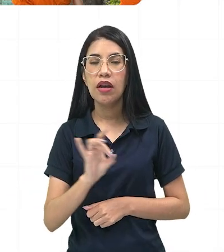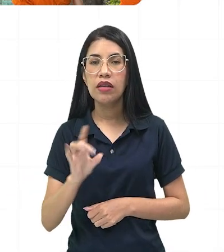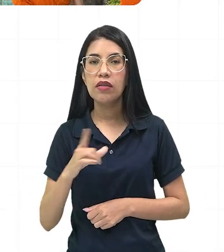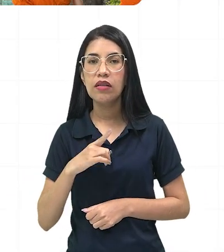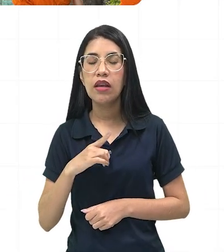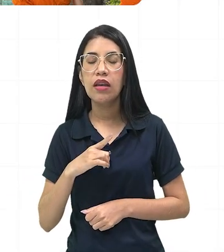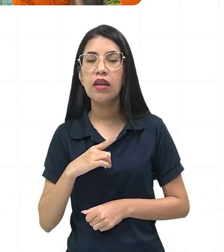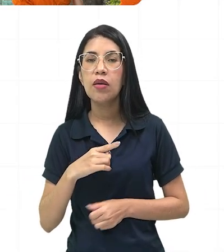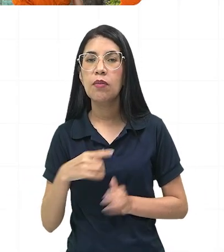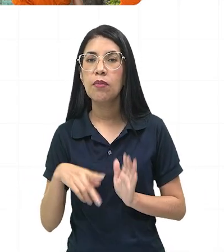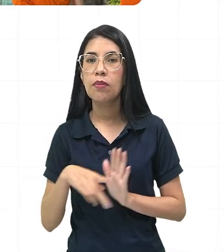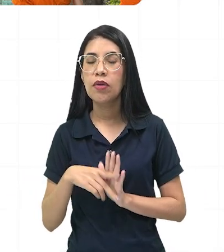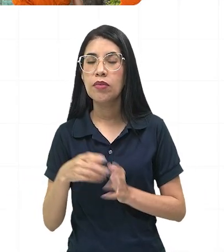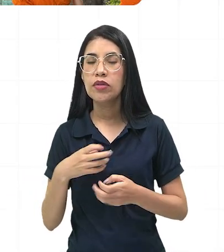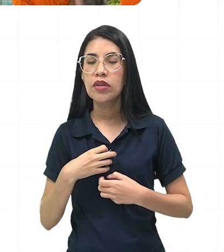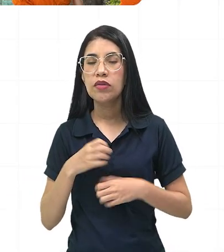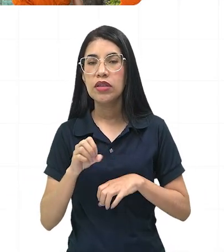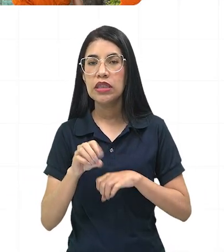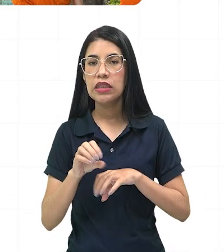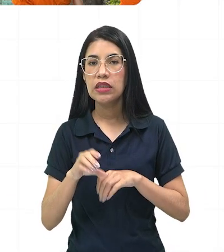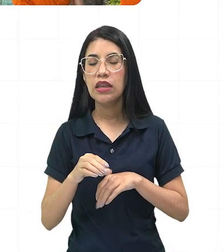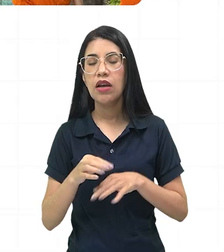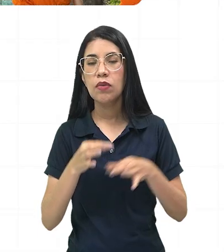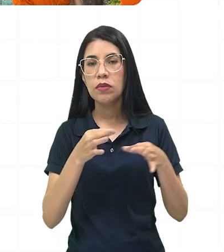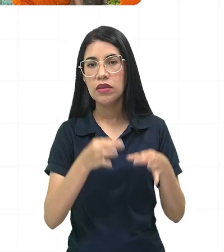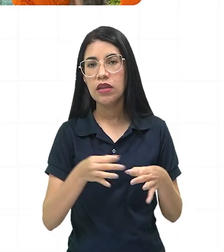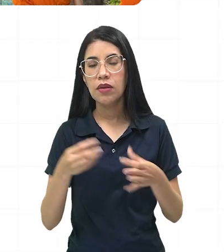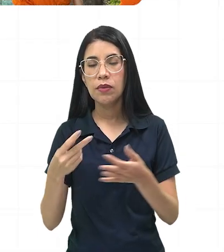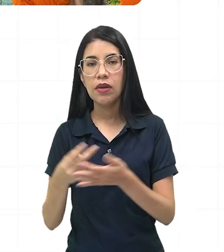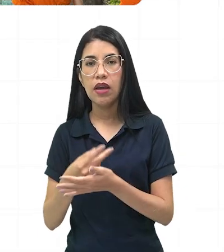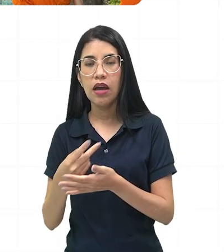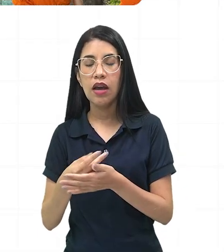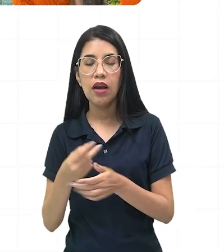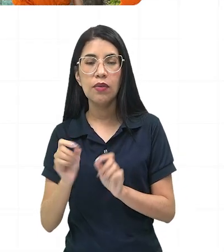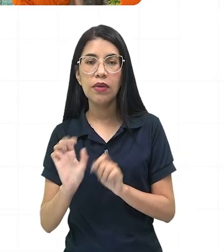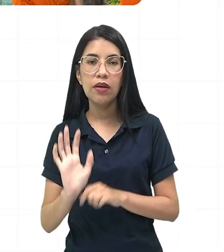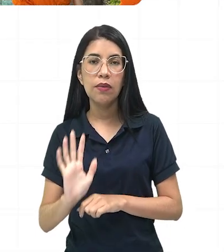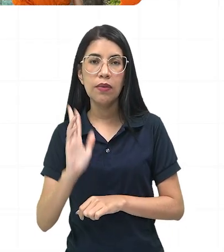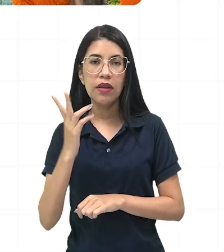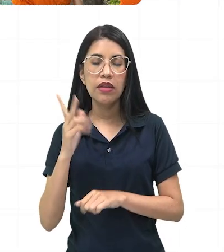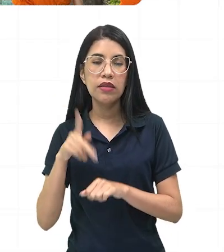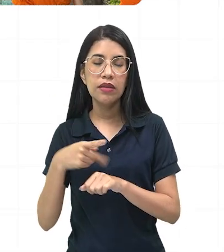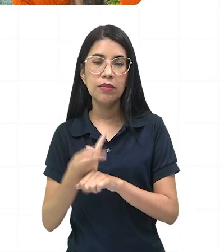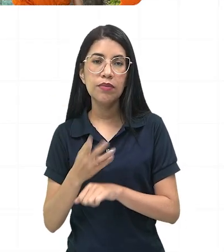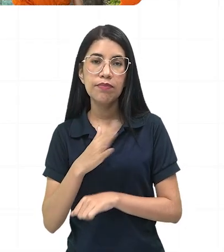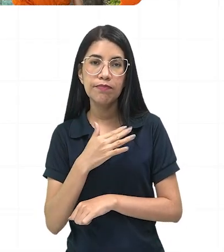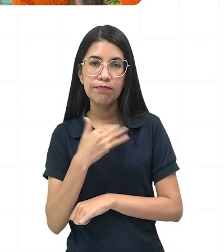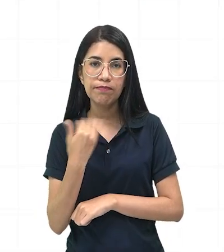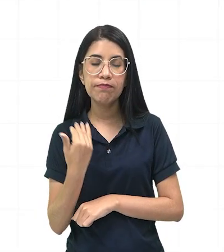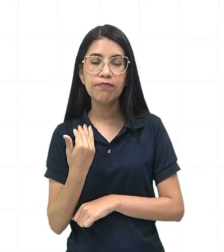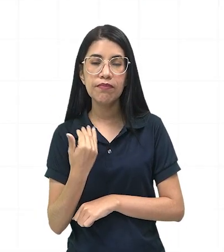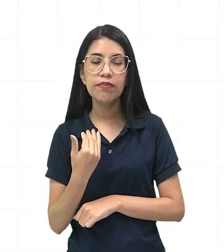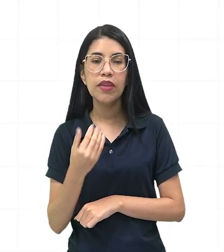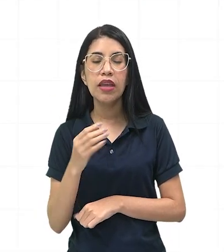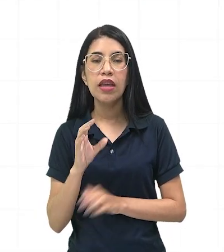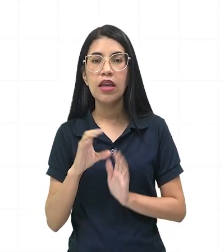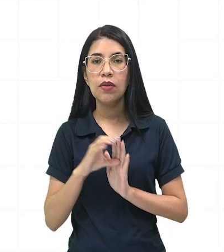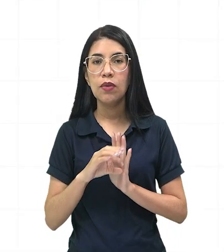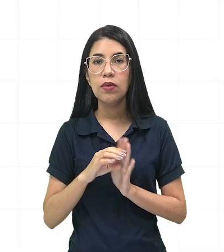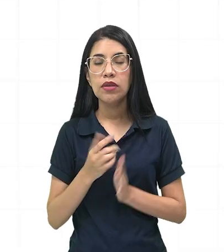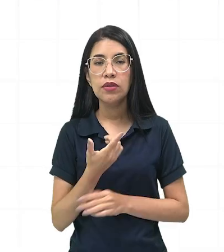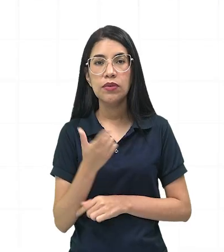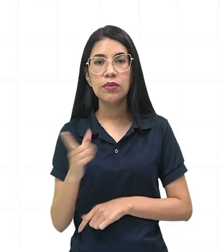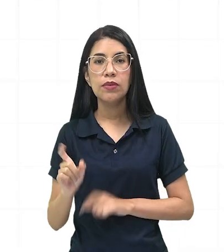é certo, errado, como viver e o que acontece depois da morte. E aqui nós vamos ver outras concepções. Olha